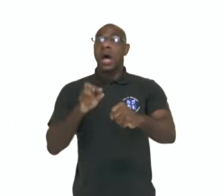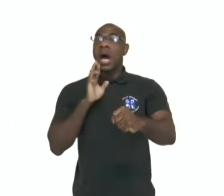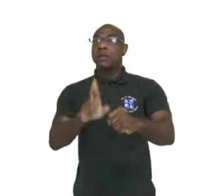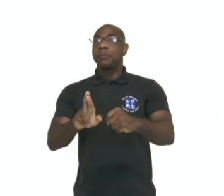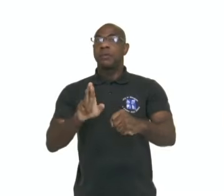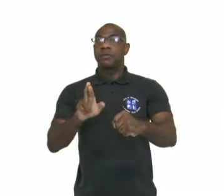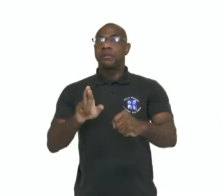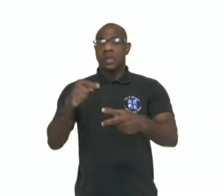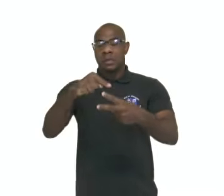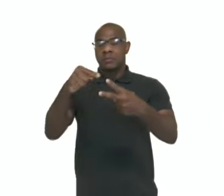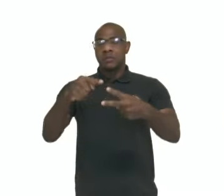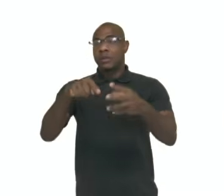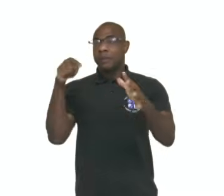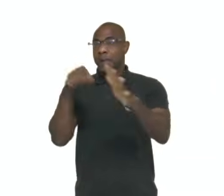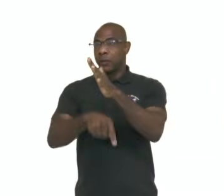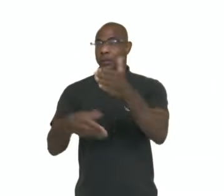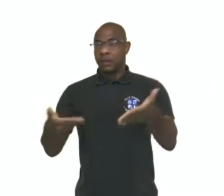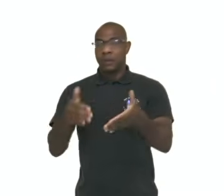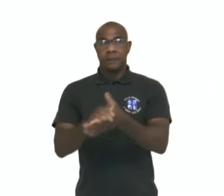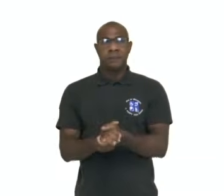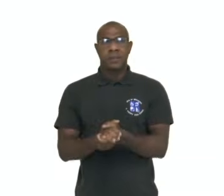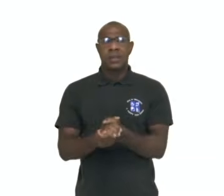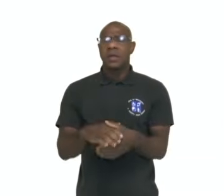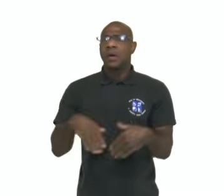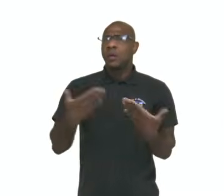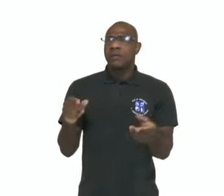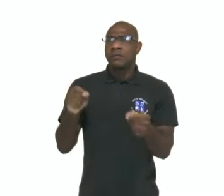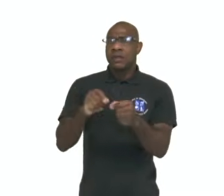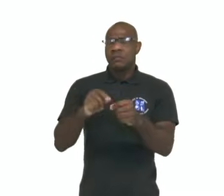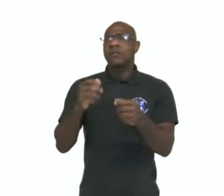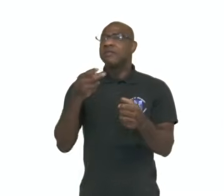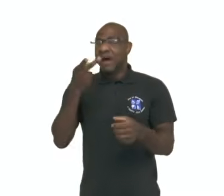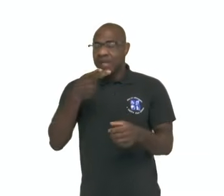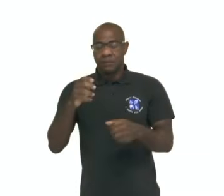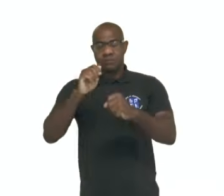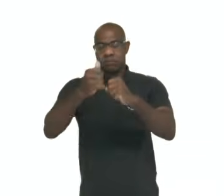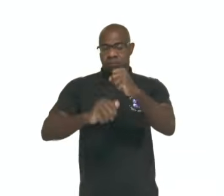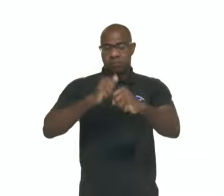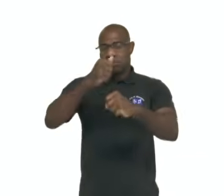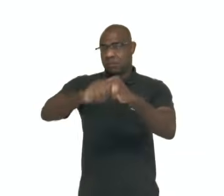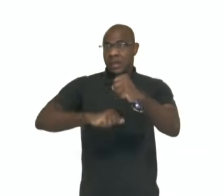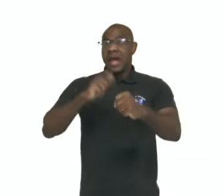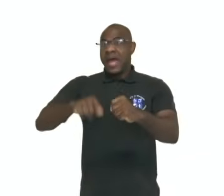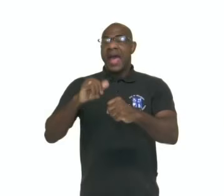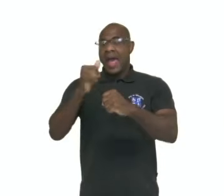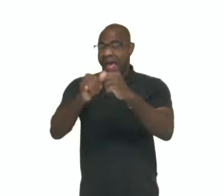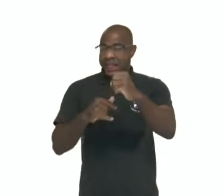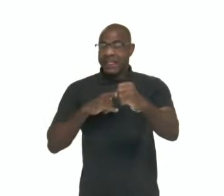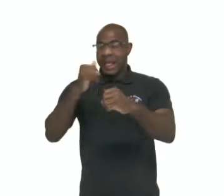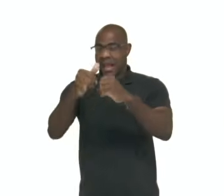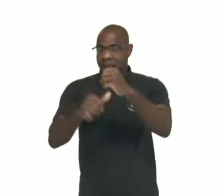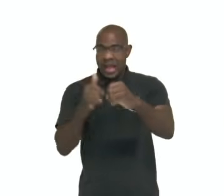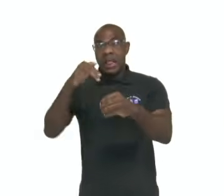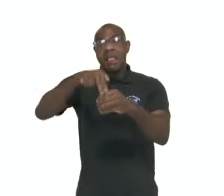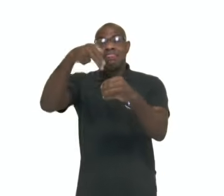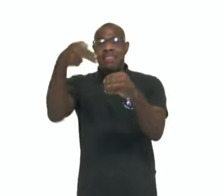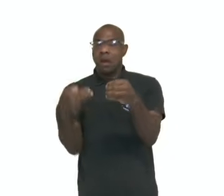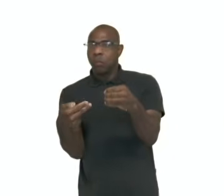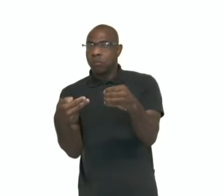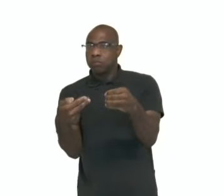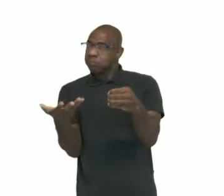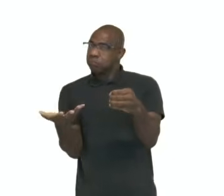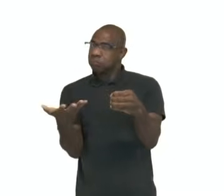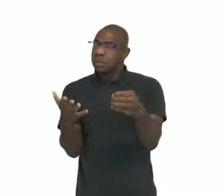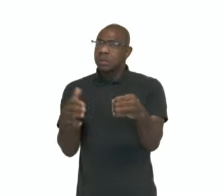Responda essas duas questões. Quando dizemos que um átomo é eletricamente neutro?